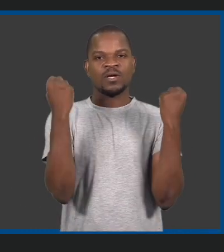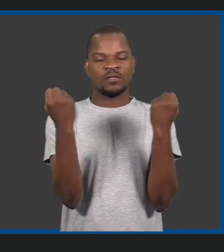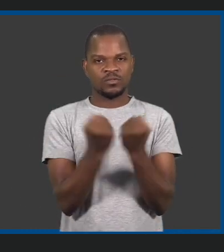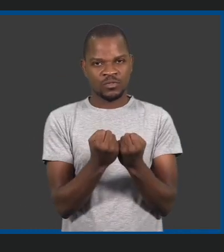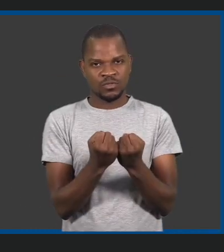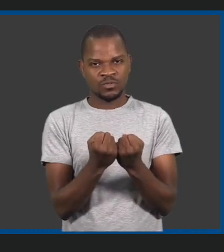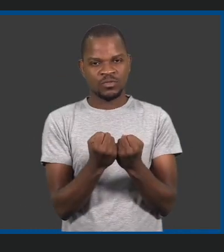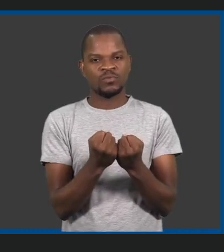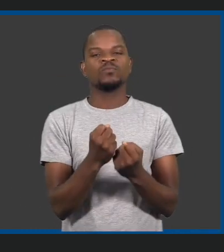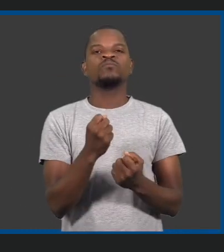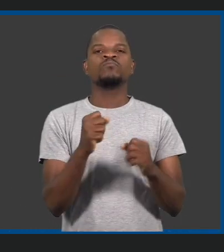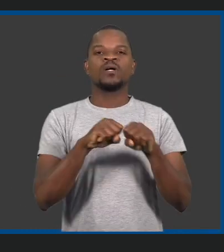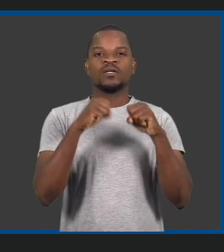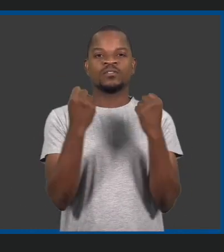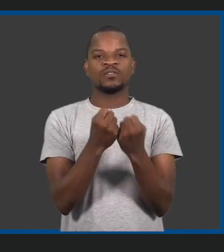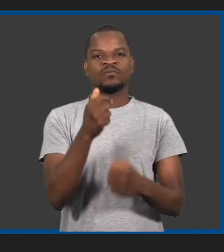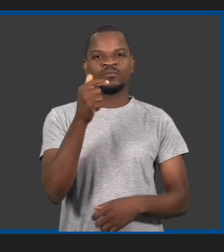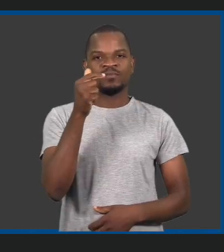da fundação.